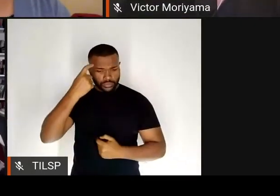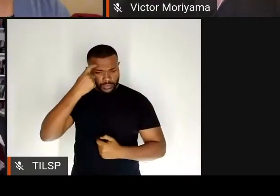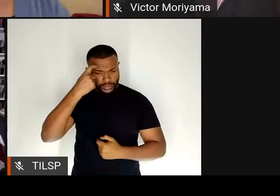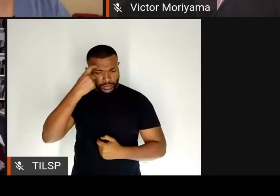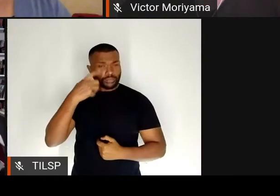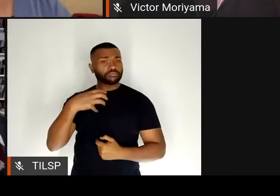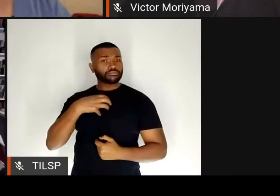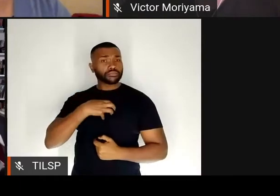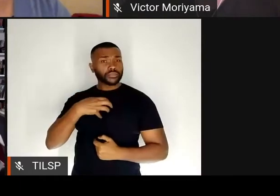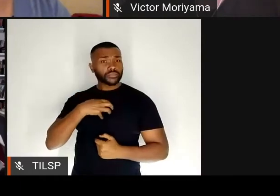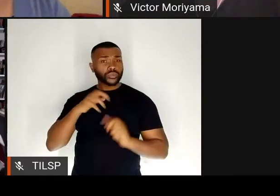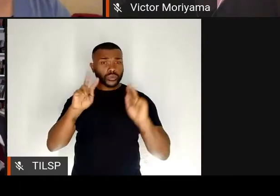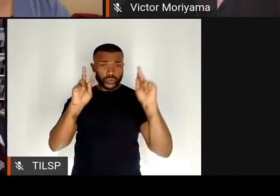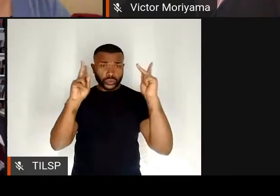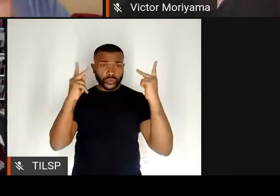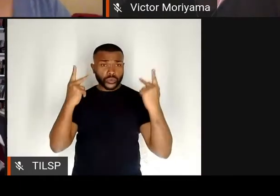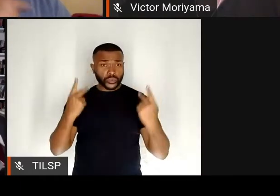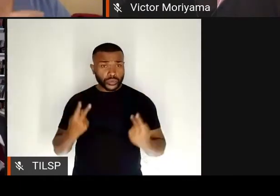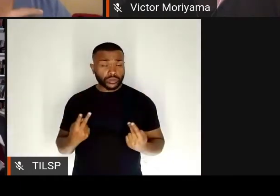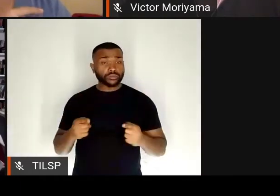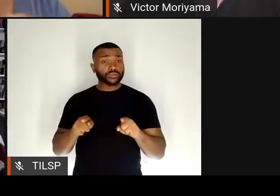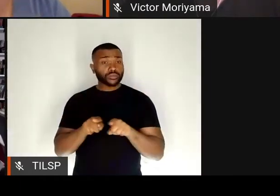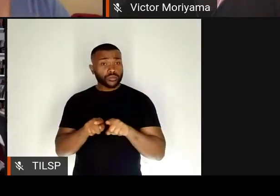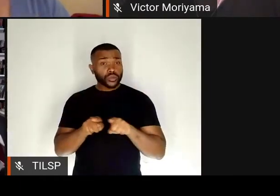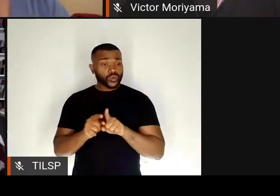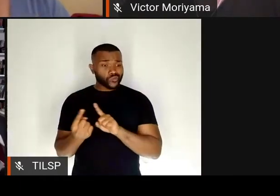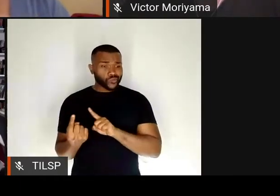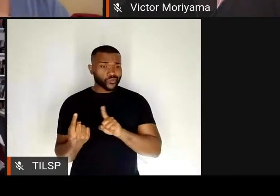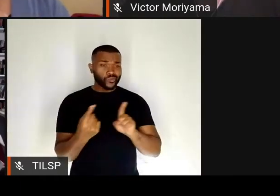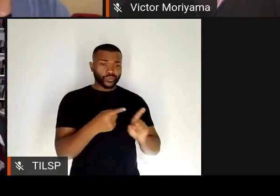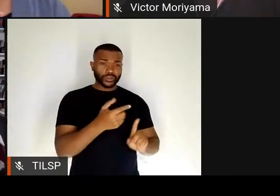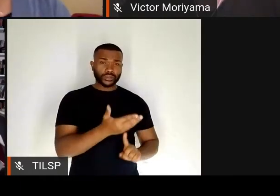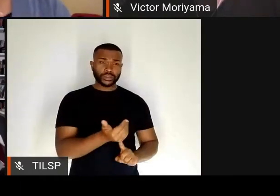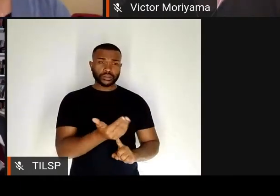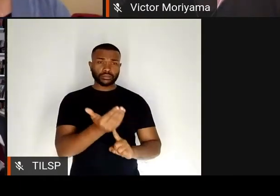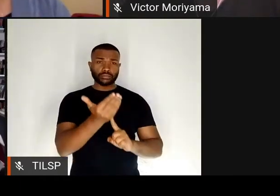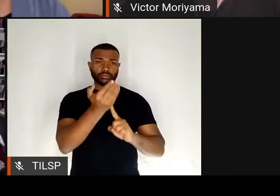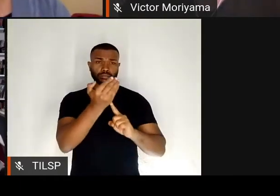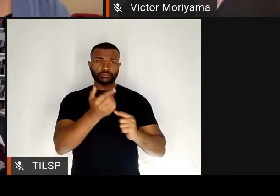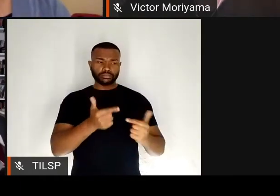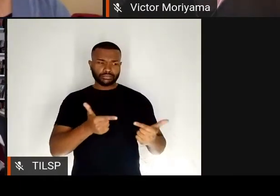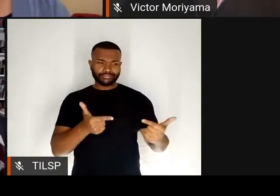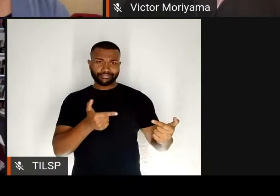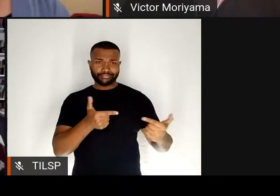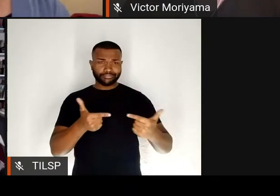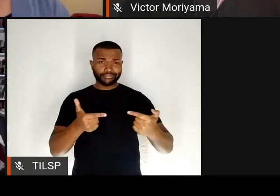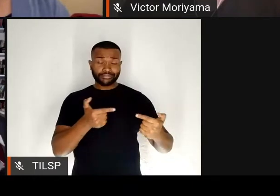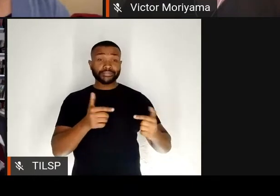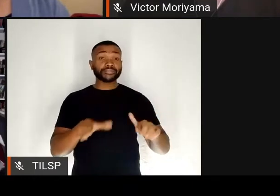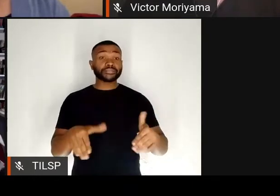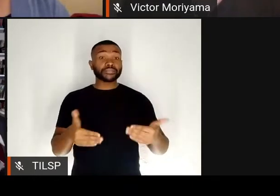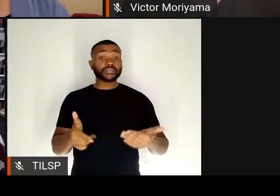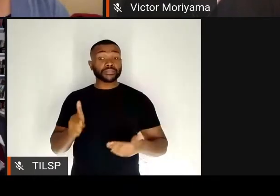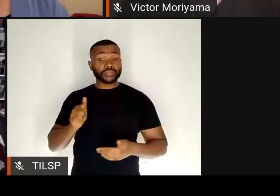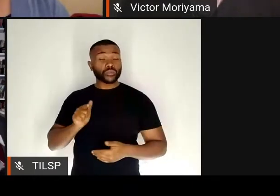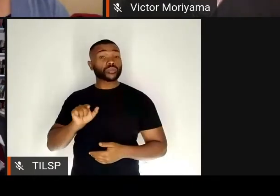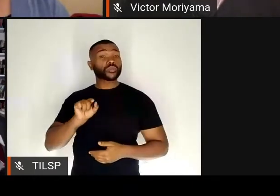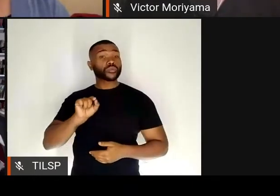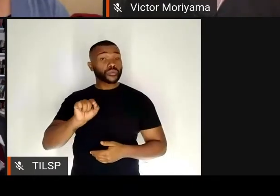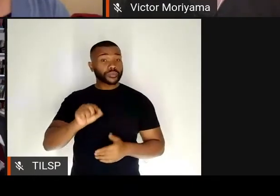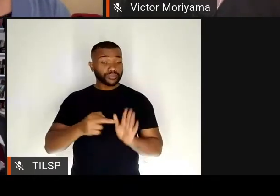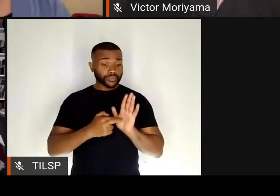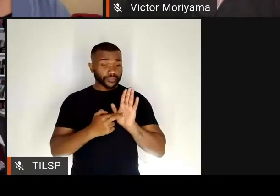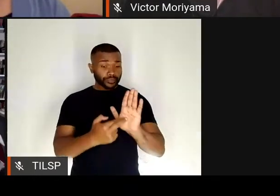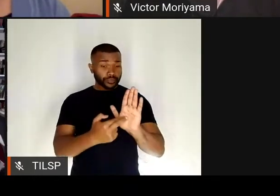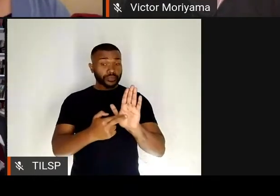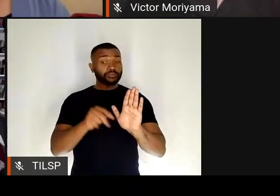em oposição à técnica, né, e à tecnologia bélica, teve presente nas representações da Espanha em